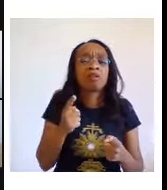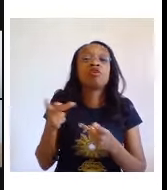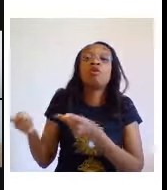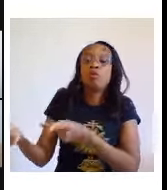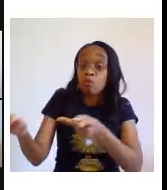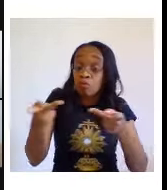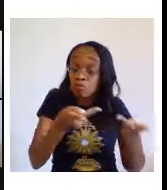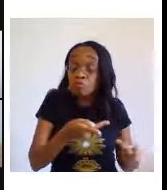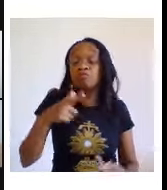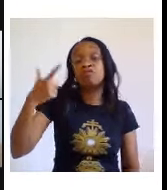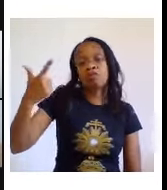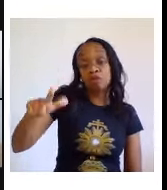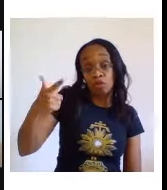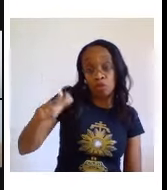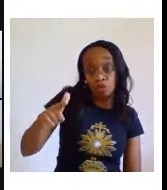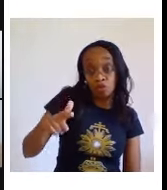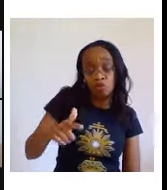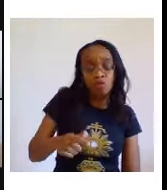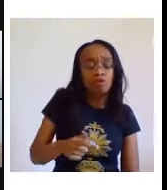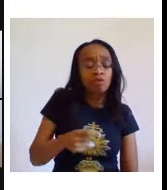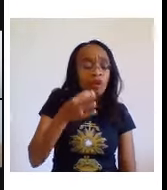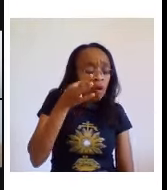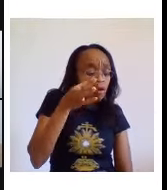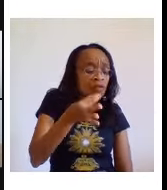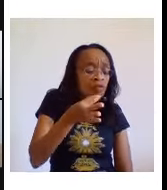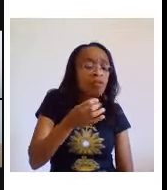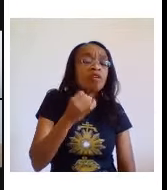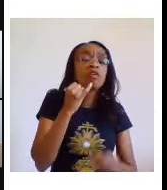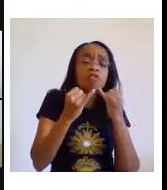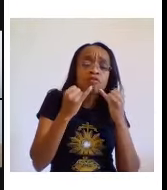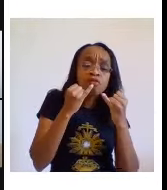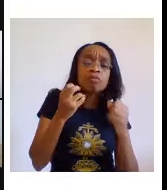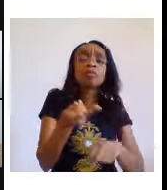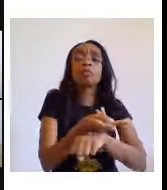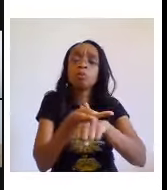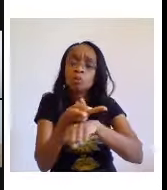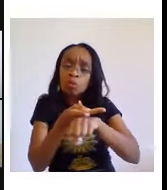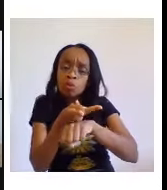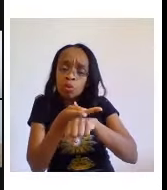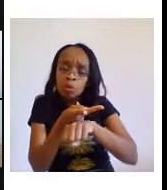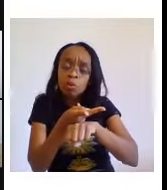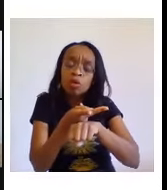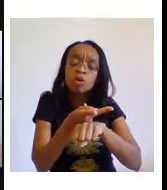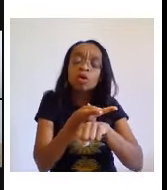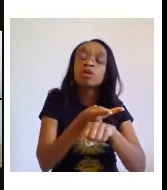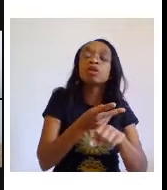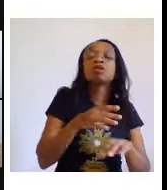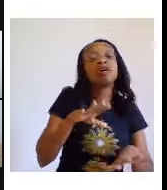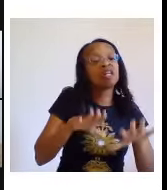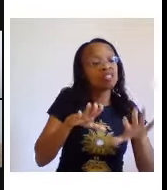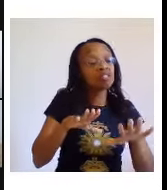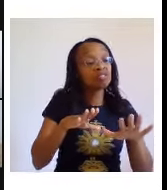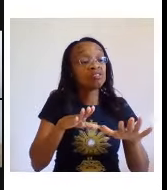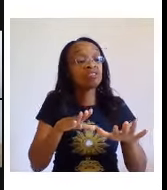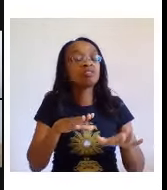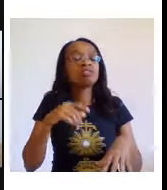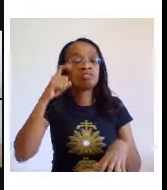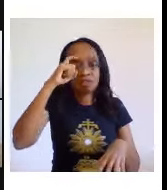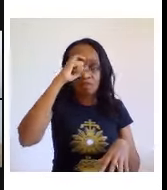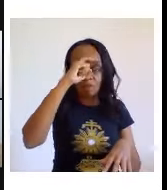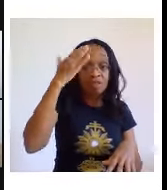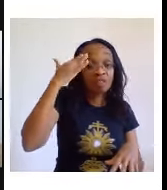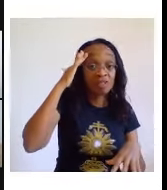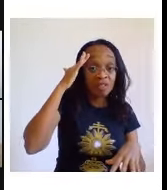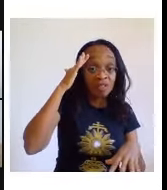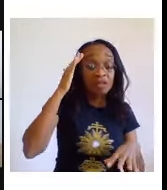convido de novo a acessar toda essa base de informação. Eu sei que por vezes é bastante técnica, né, mas não se tem